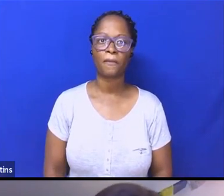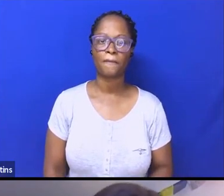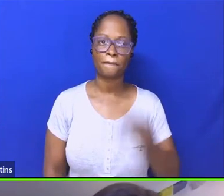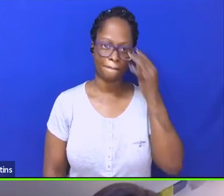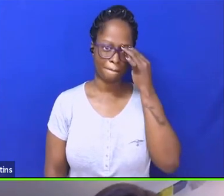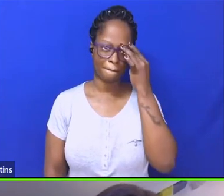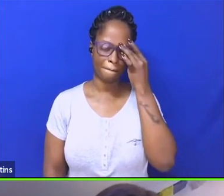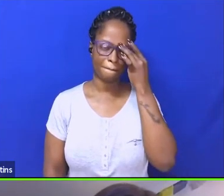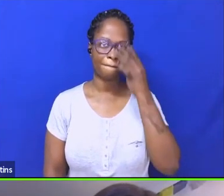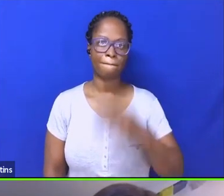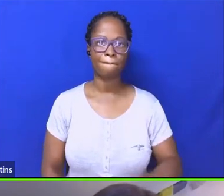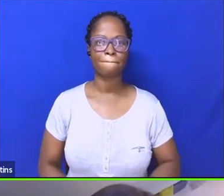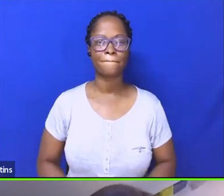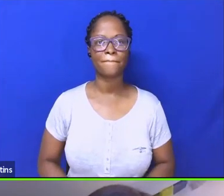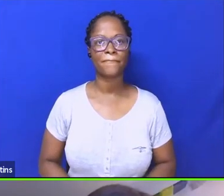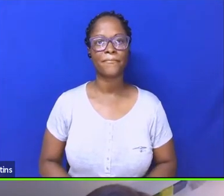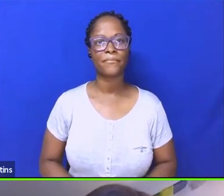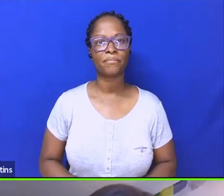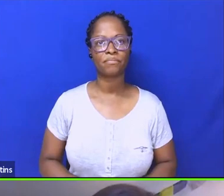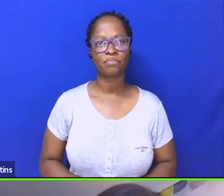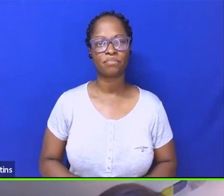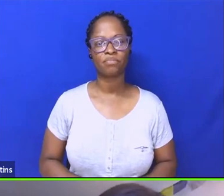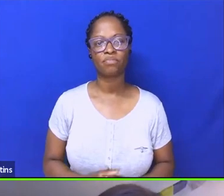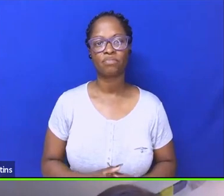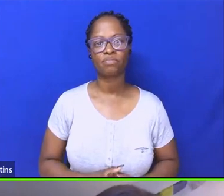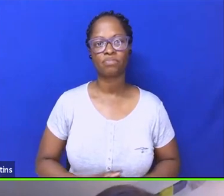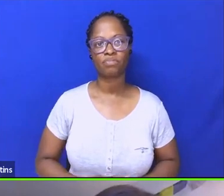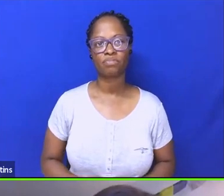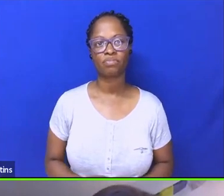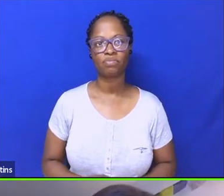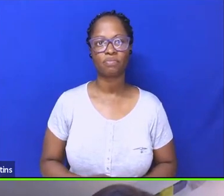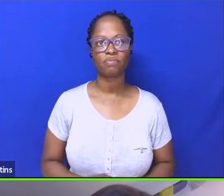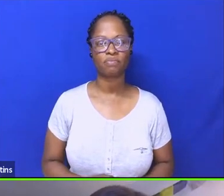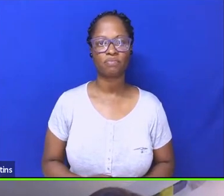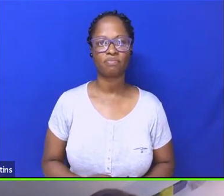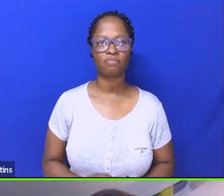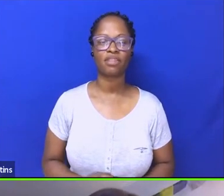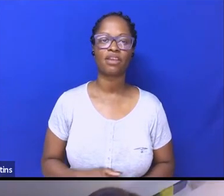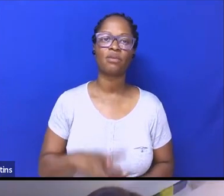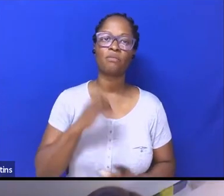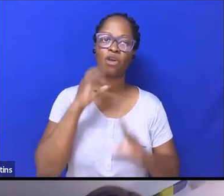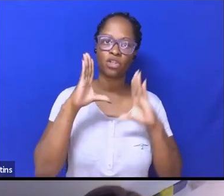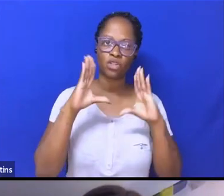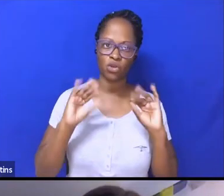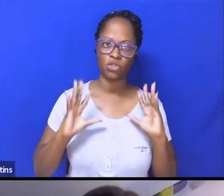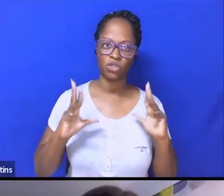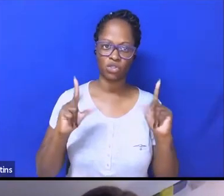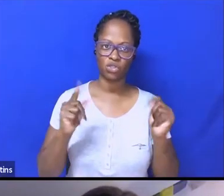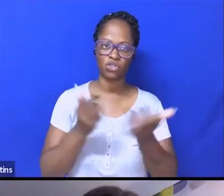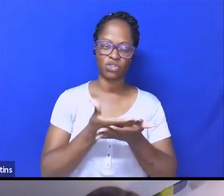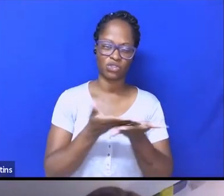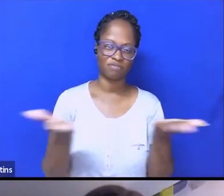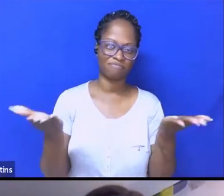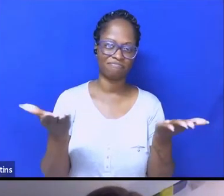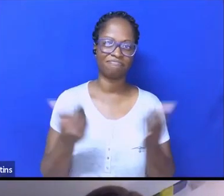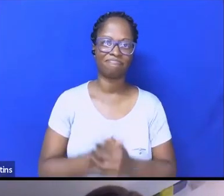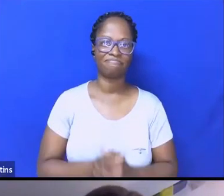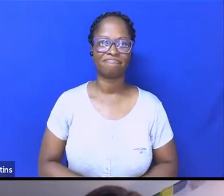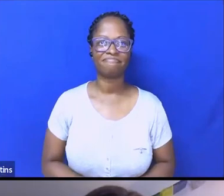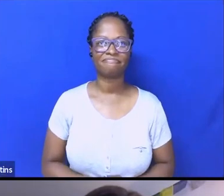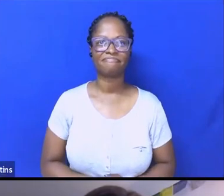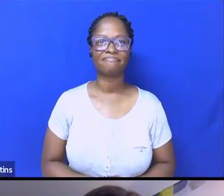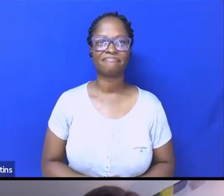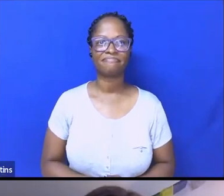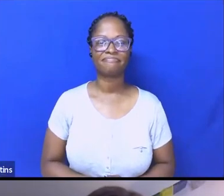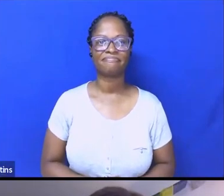boa noite a todas e a todas muitas gracias e muitas gracias por habernos juntado porque ademais eu não